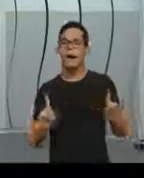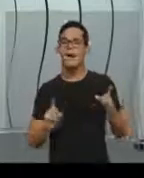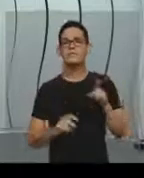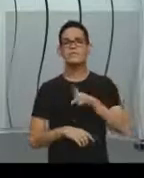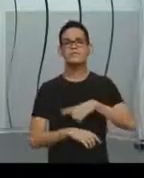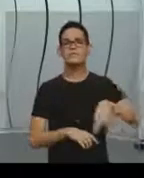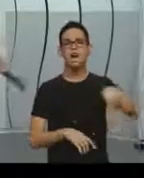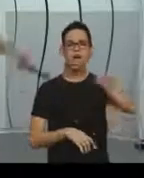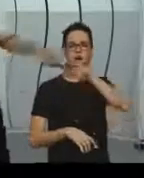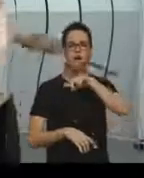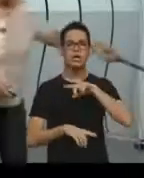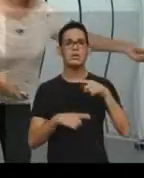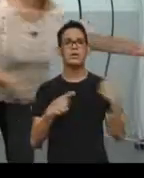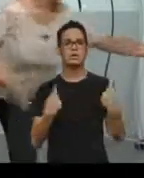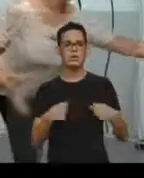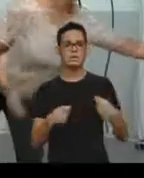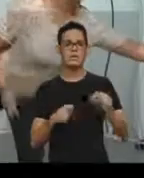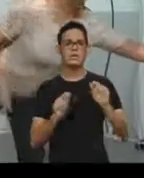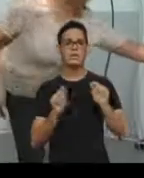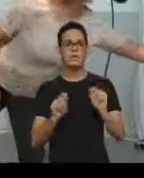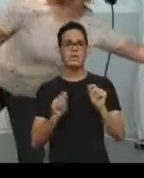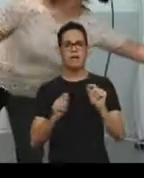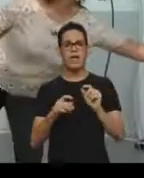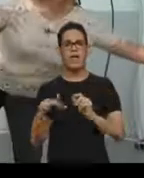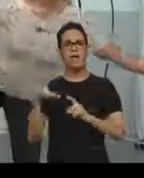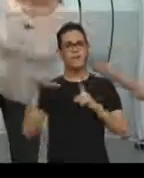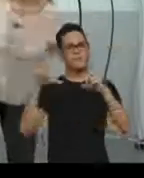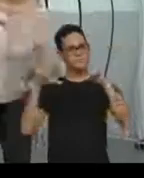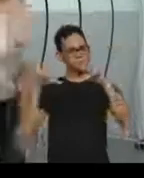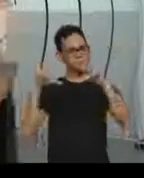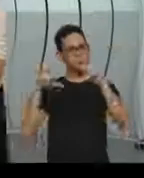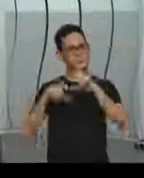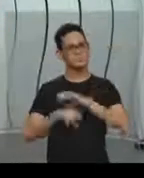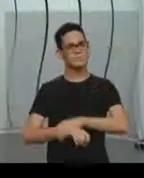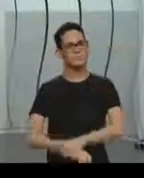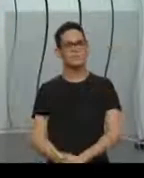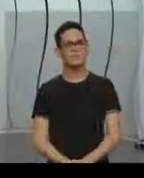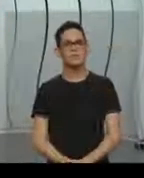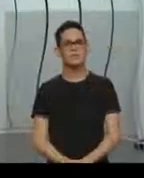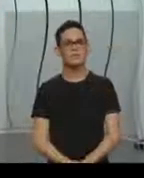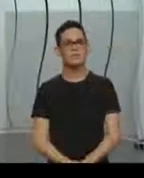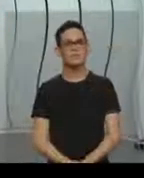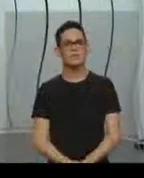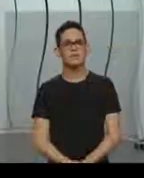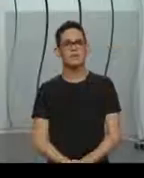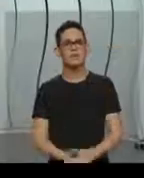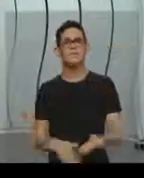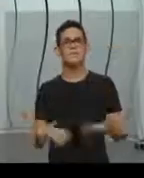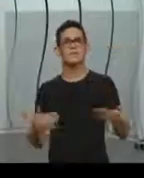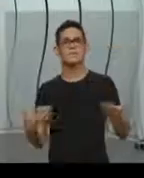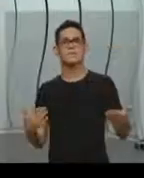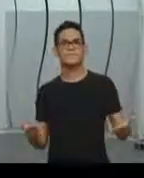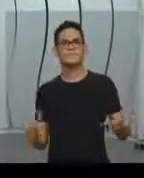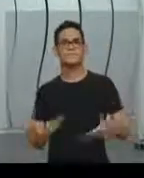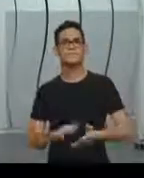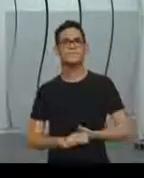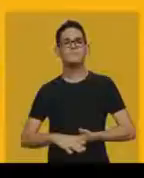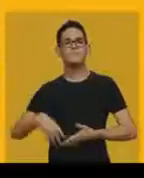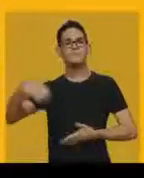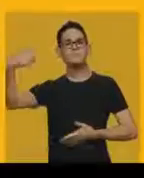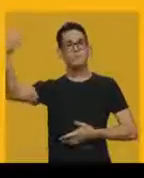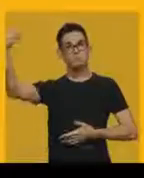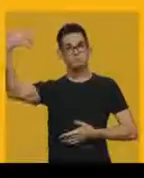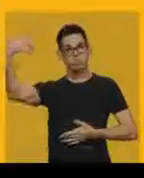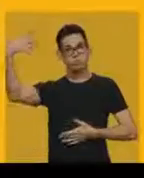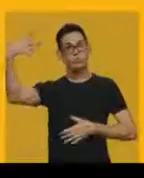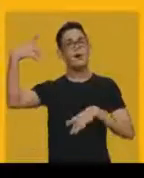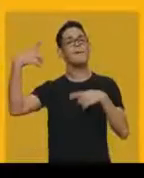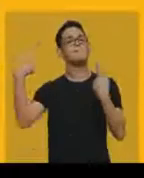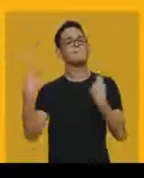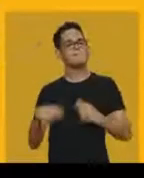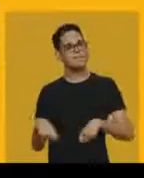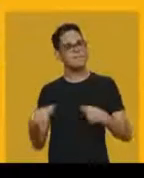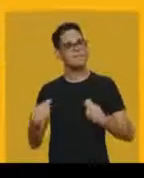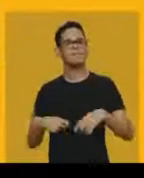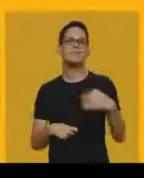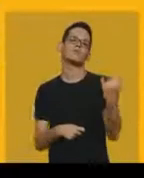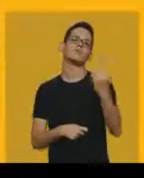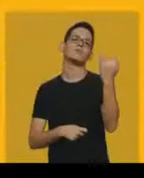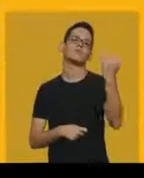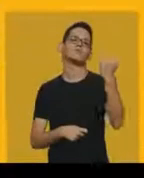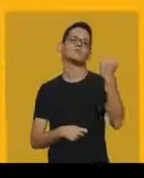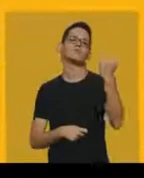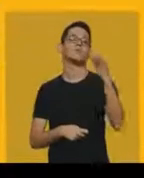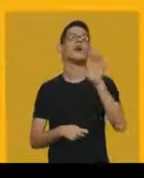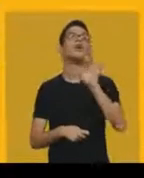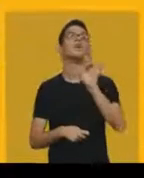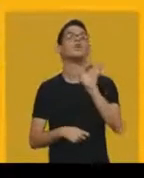trabalhar apenas a fotografia para eu explicar para vocês. A iluminação também ela é importante. Não só